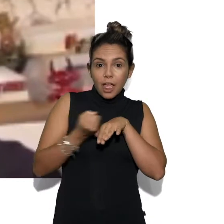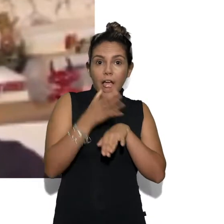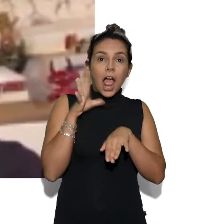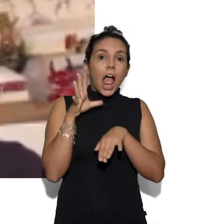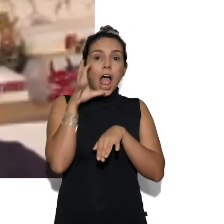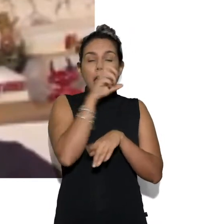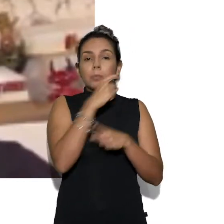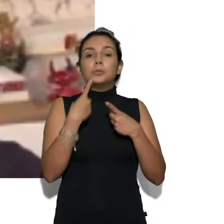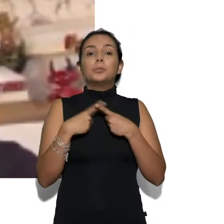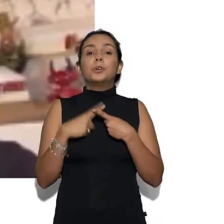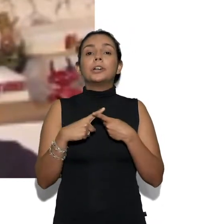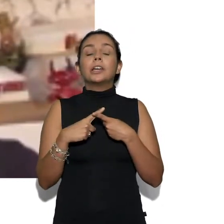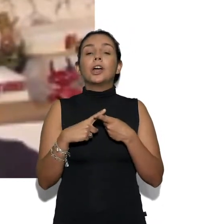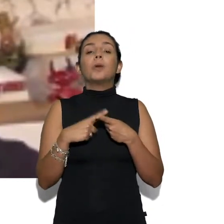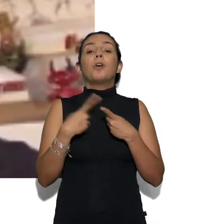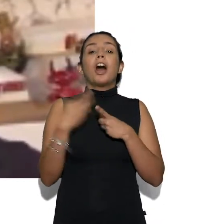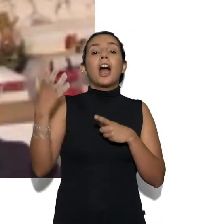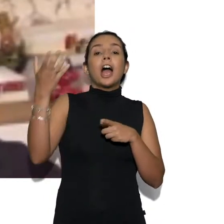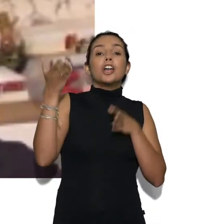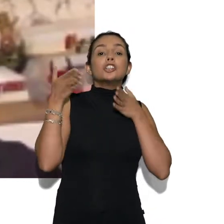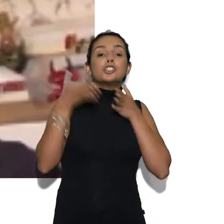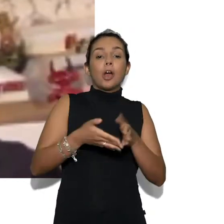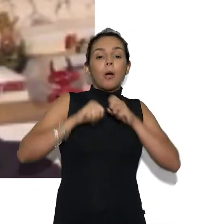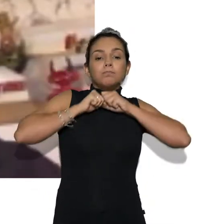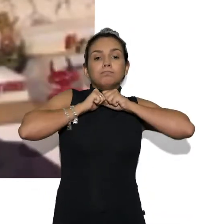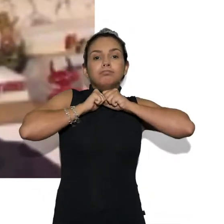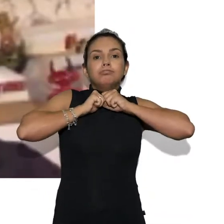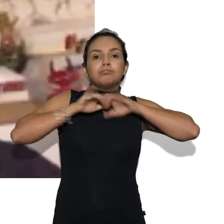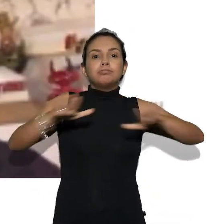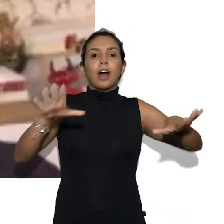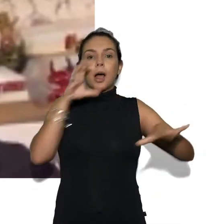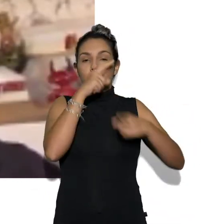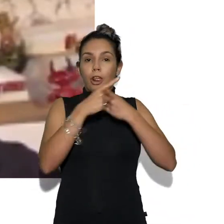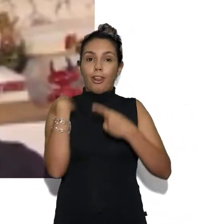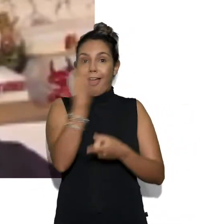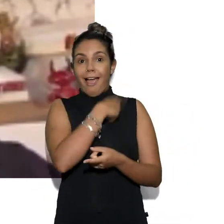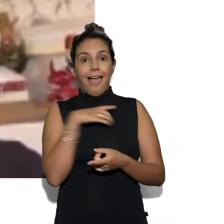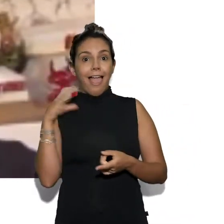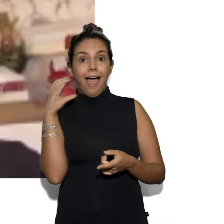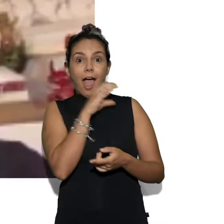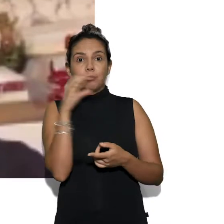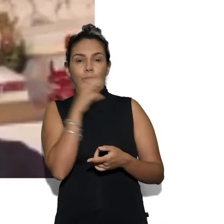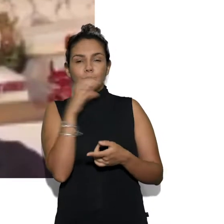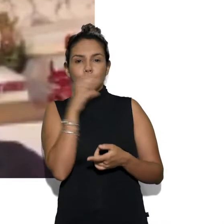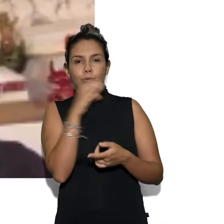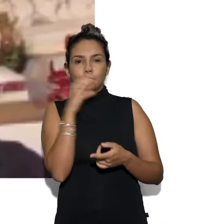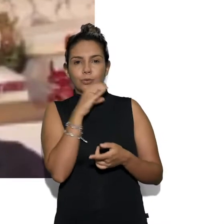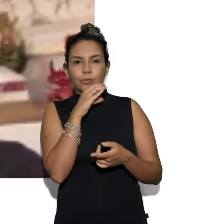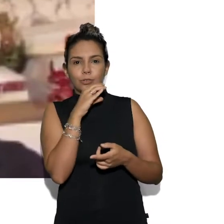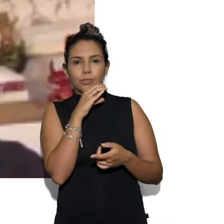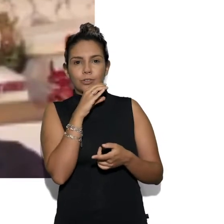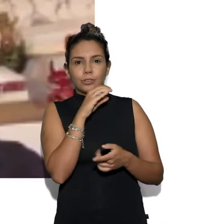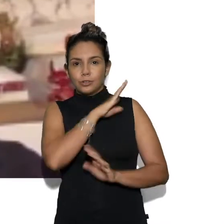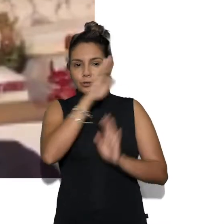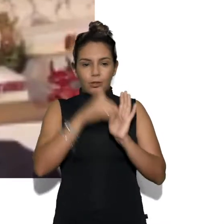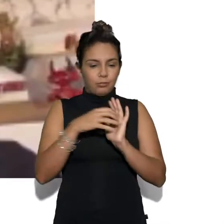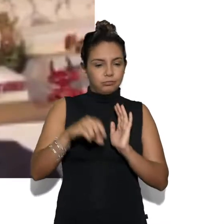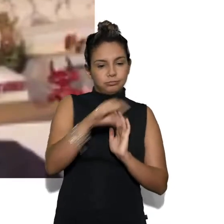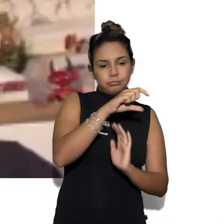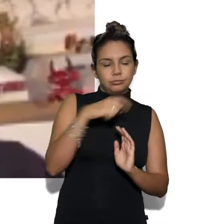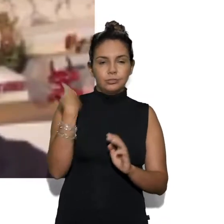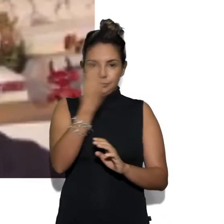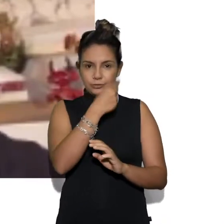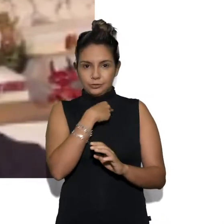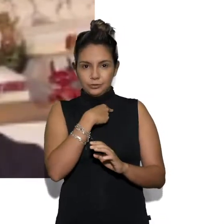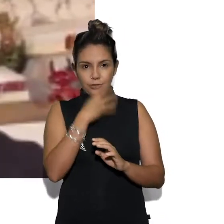porque nós hoje, enquanto um todo, somos muito mais rápidos e somos muito mais ubíquos, nós estamos em toda a parte.